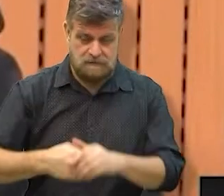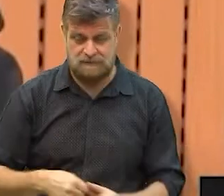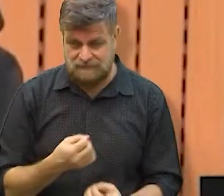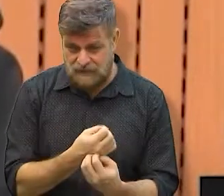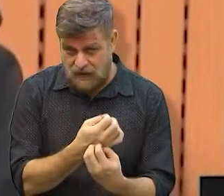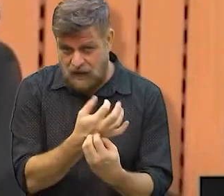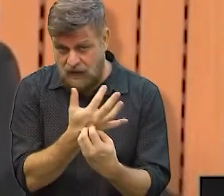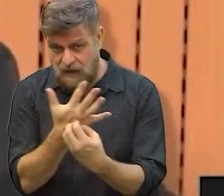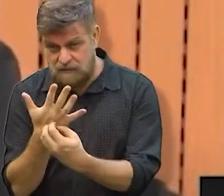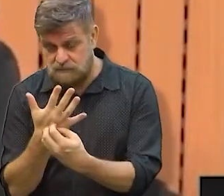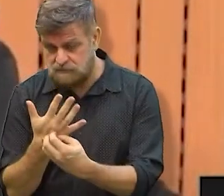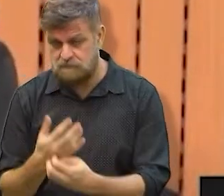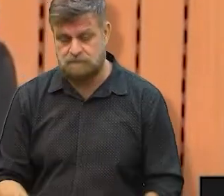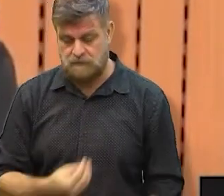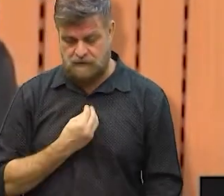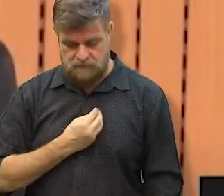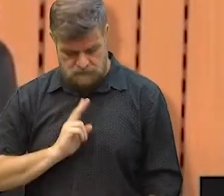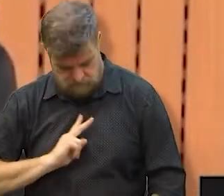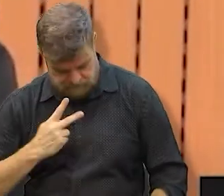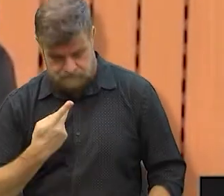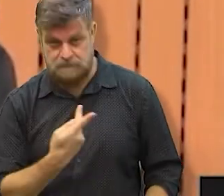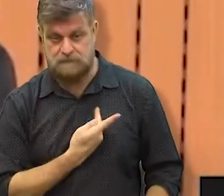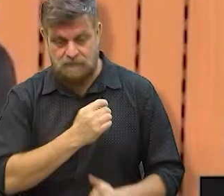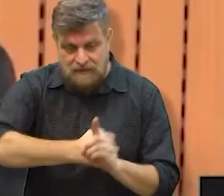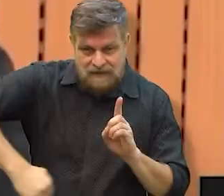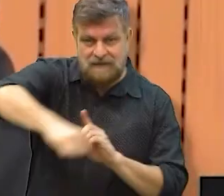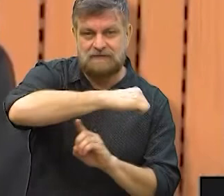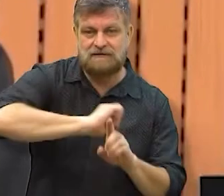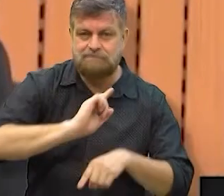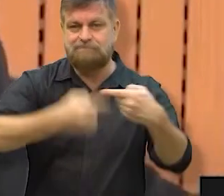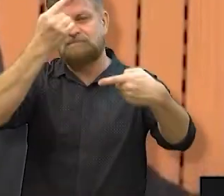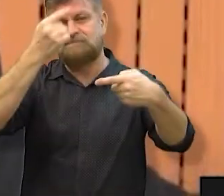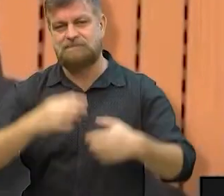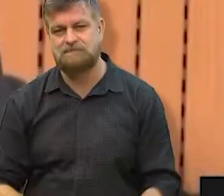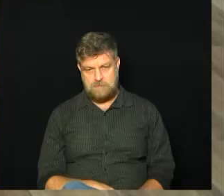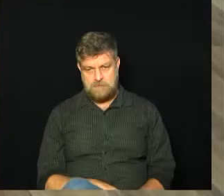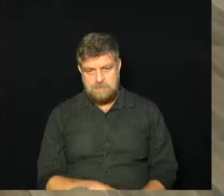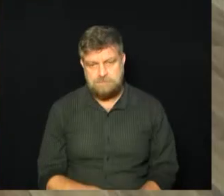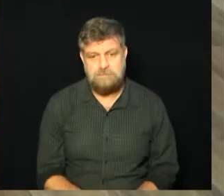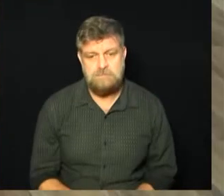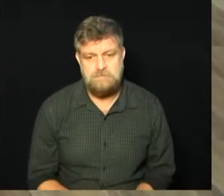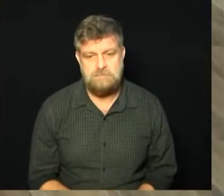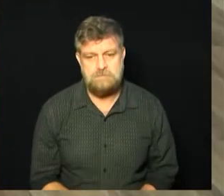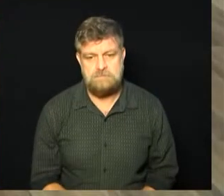o que demonstra o quanto a arte pode transformar uma vida e transformar a sociedade.